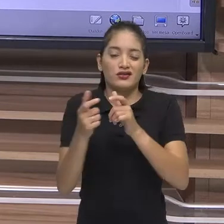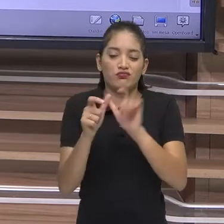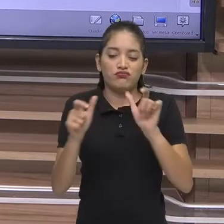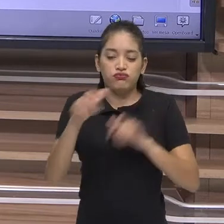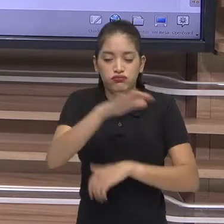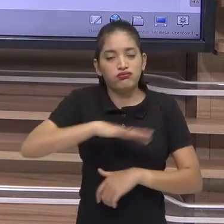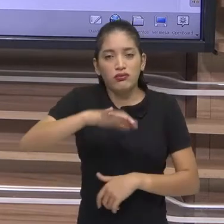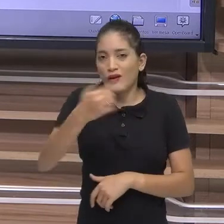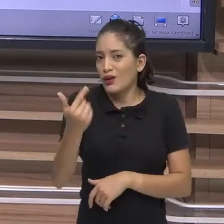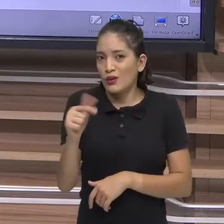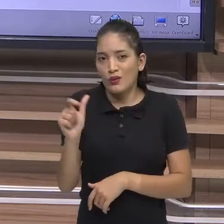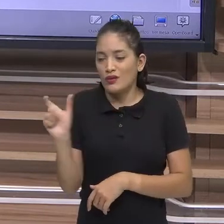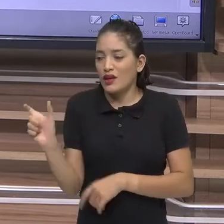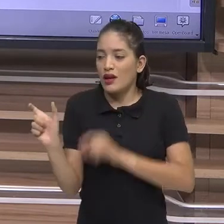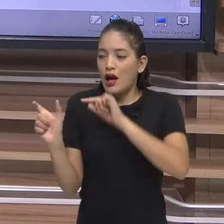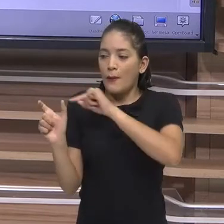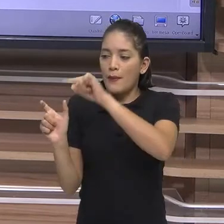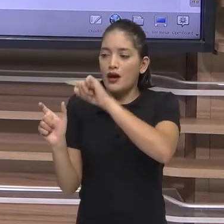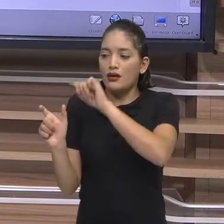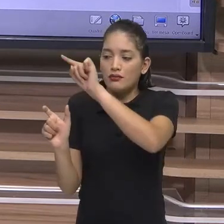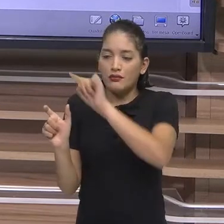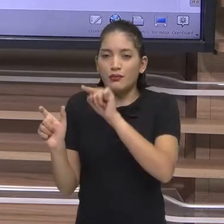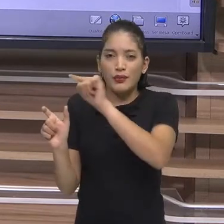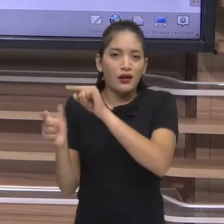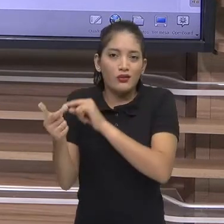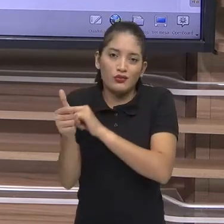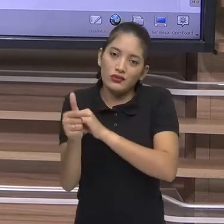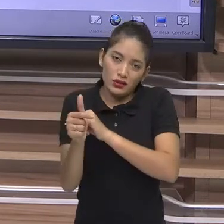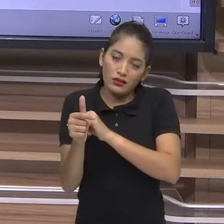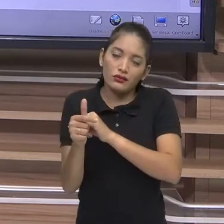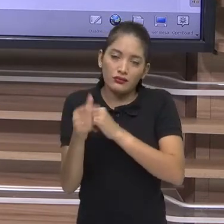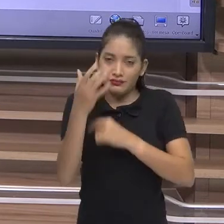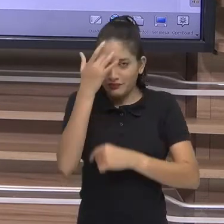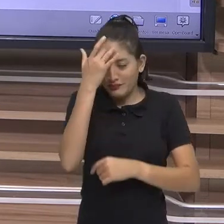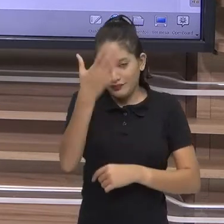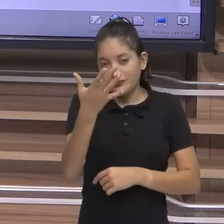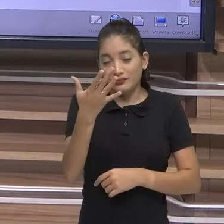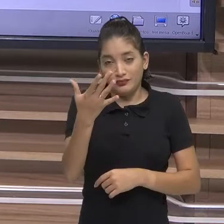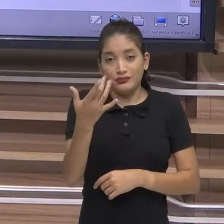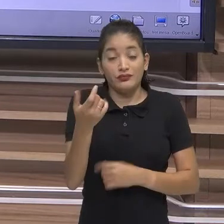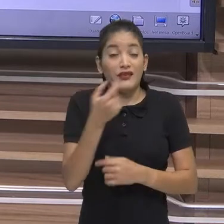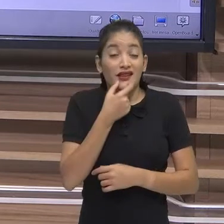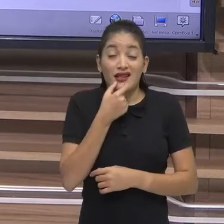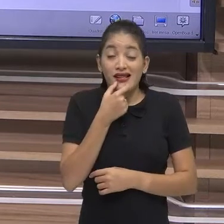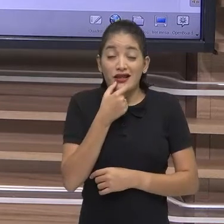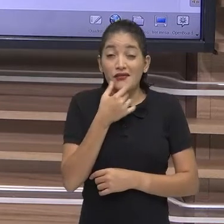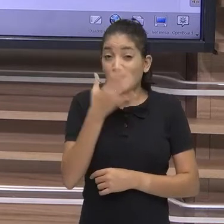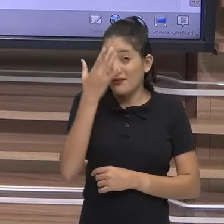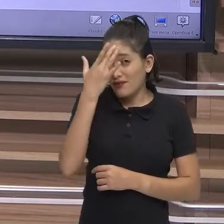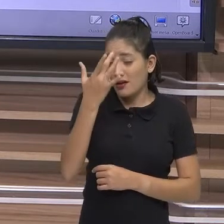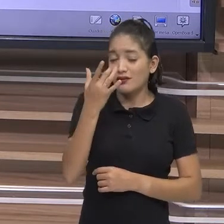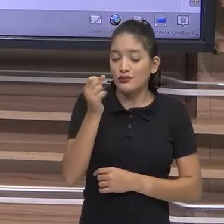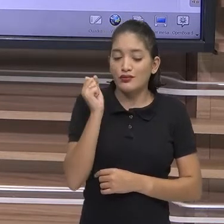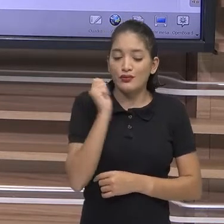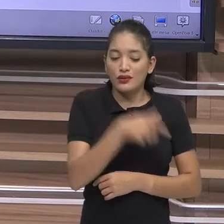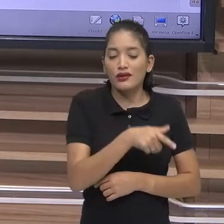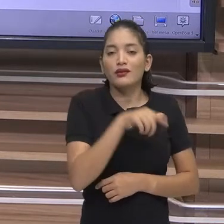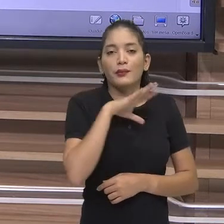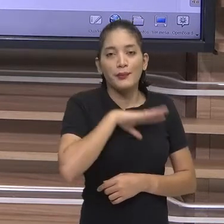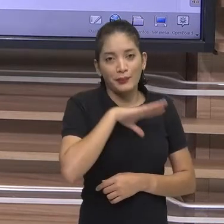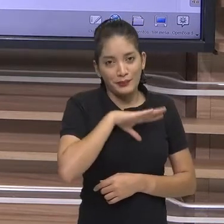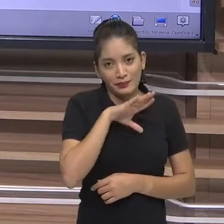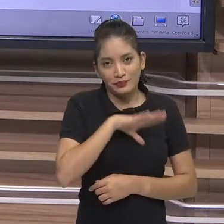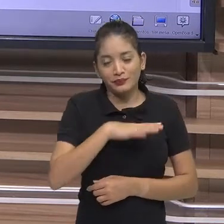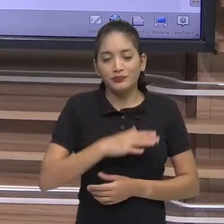acento nas palavras em inglês, é bem mais fácil, inclusive. Sempre falo para os alunos que inglês é bem mais fácil que português, tá